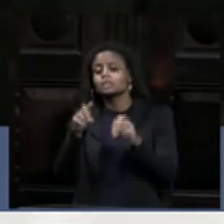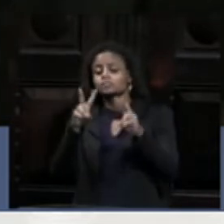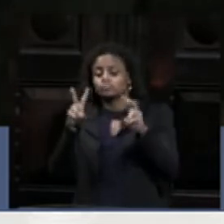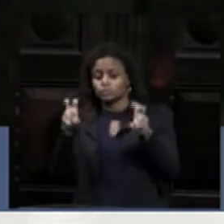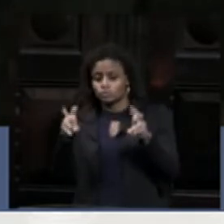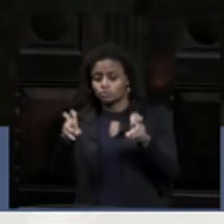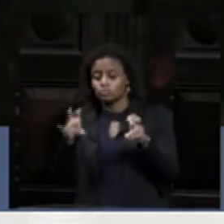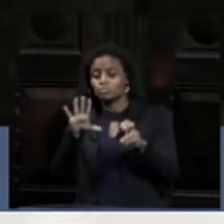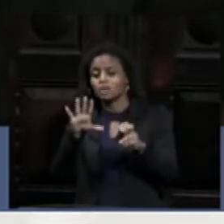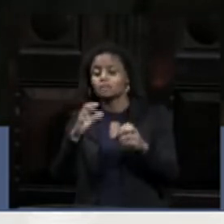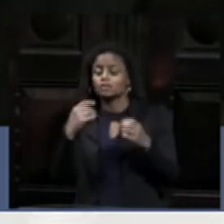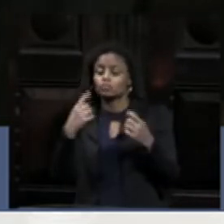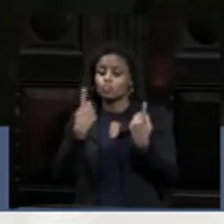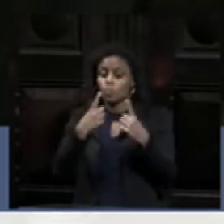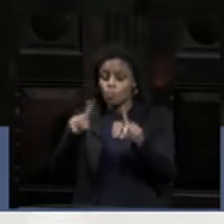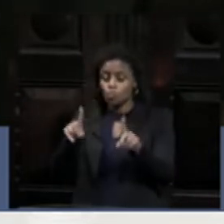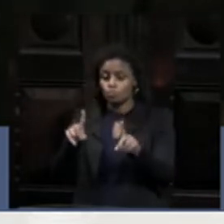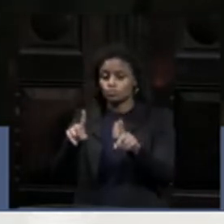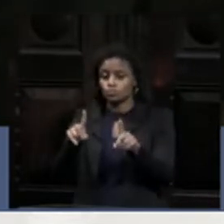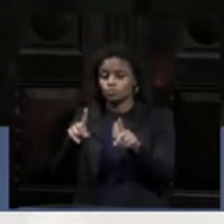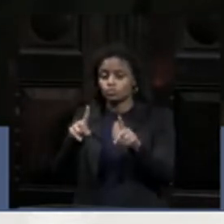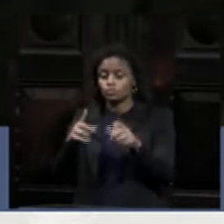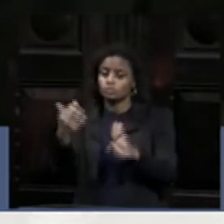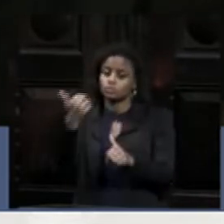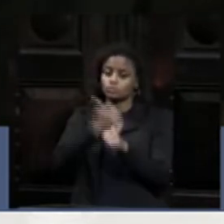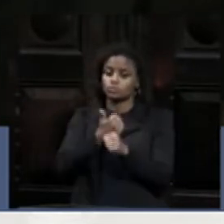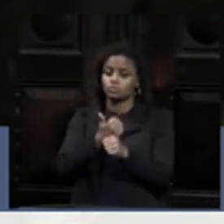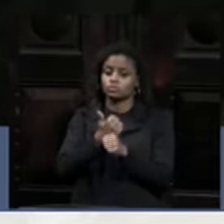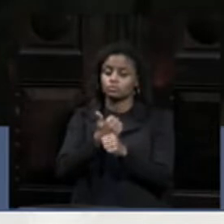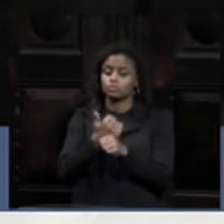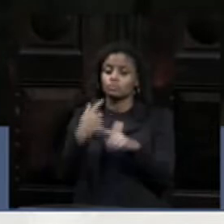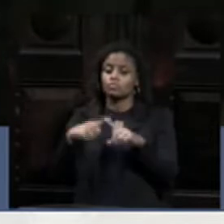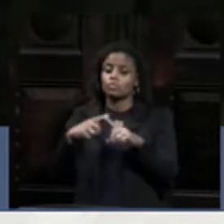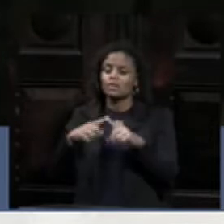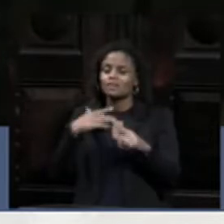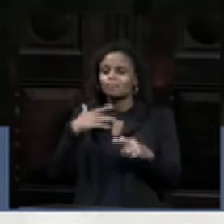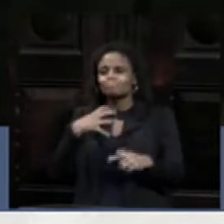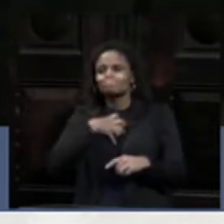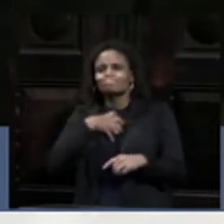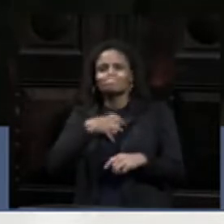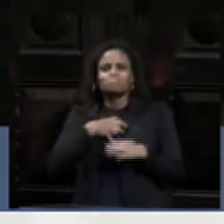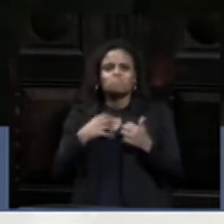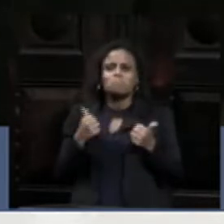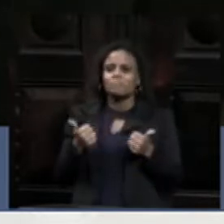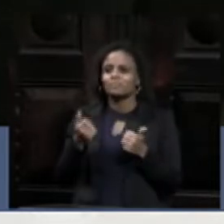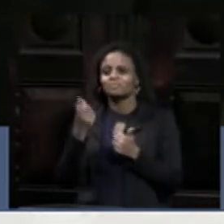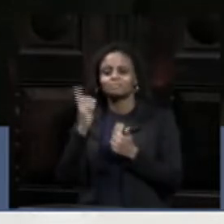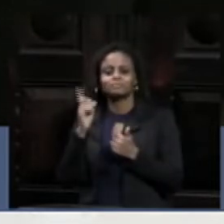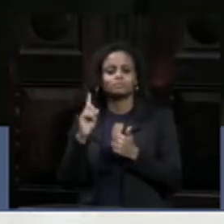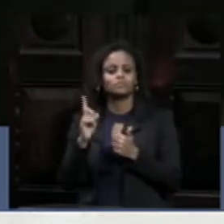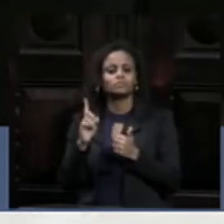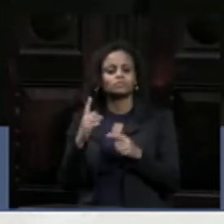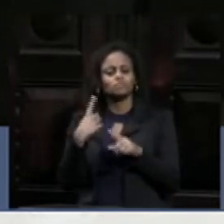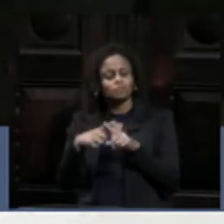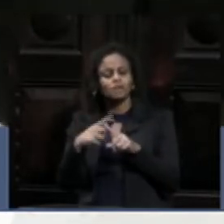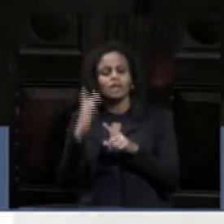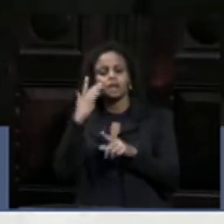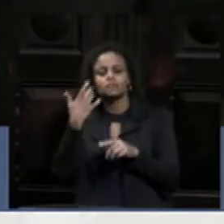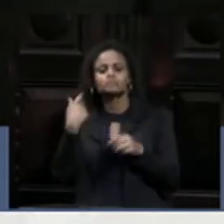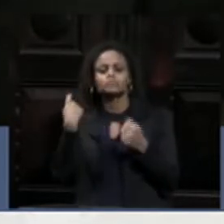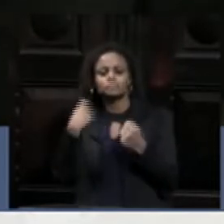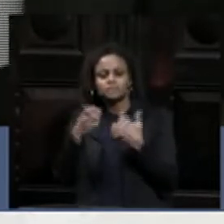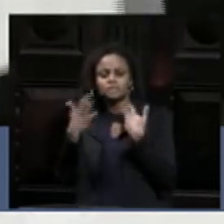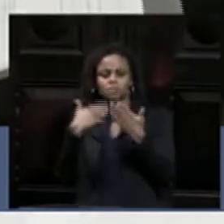ou me abster, porque não me sinto à vontade de discutir essa matéria dessa forma que estamos submetendo